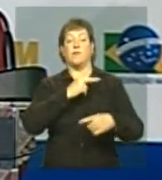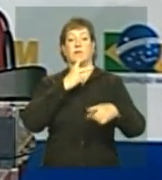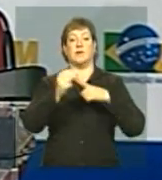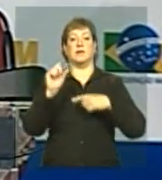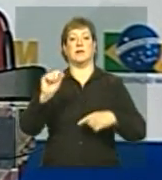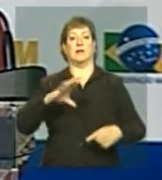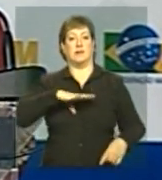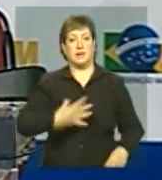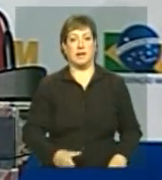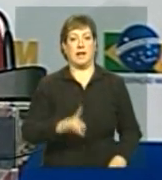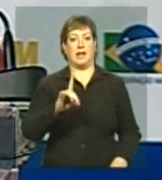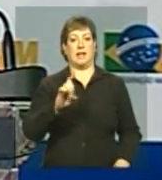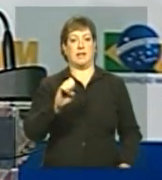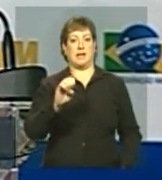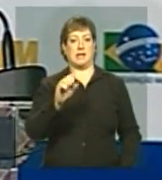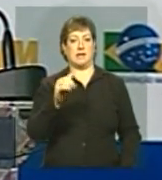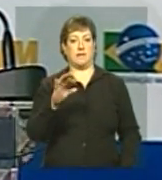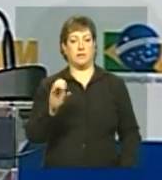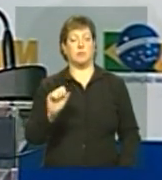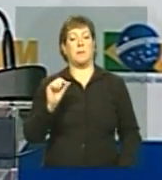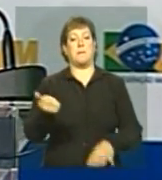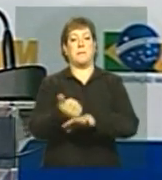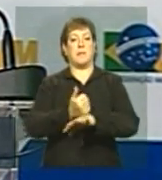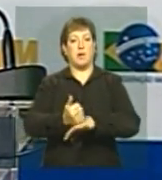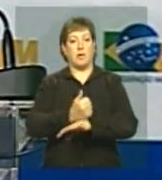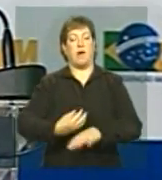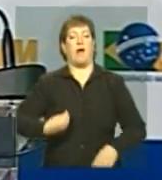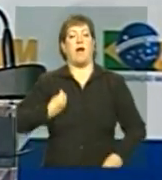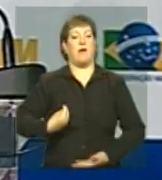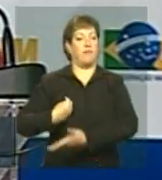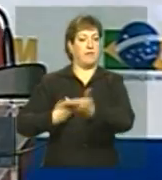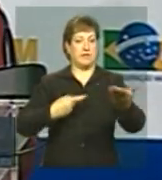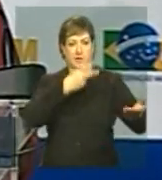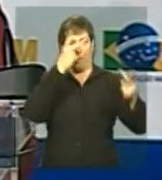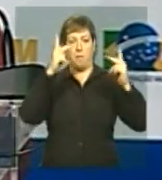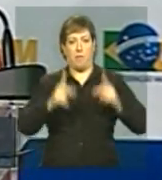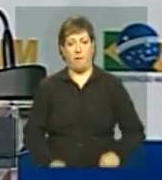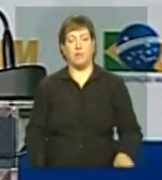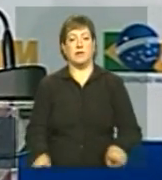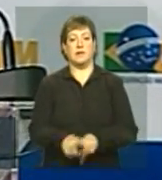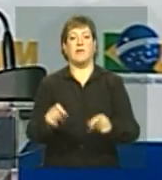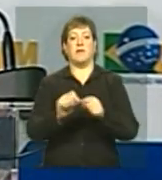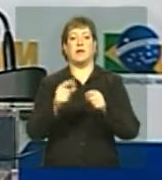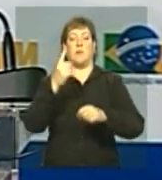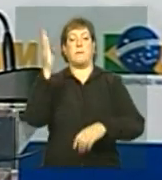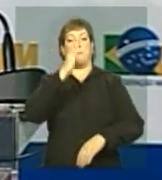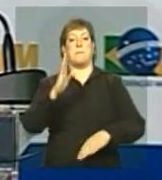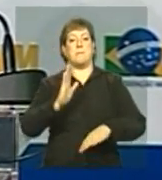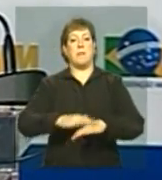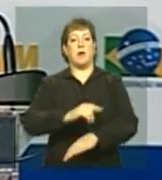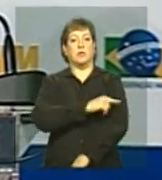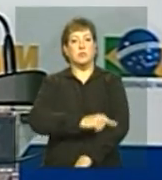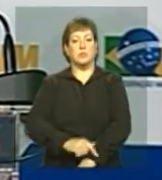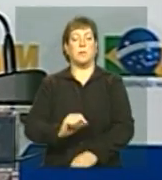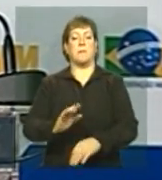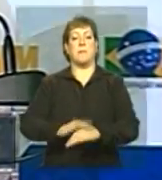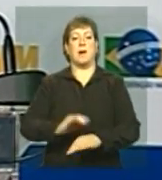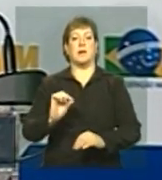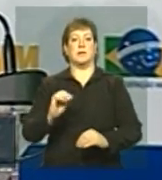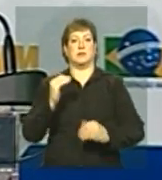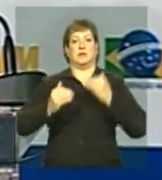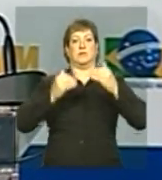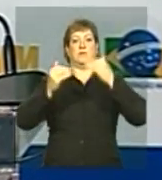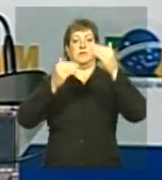desafios, melhorar a qualidade de vida da população e construir um Brasil mais justo, mais